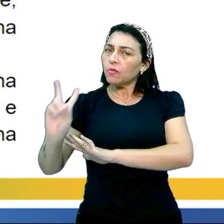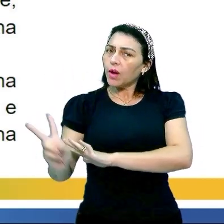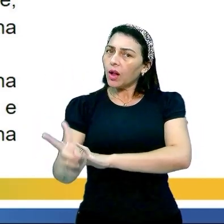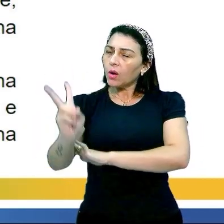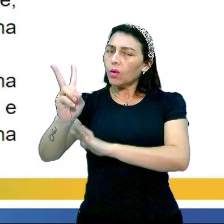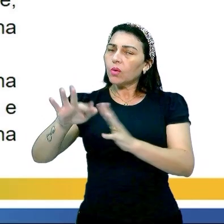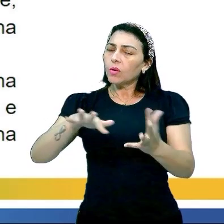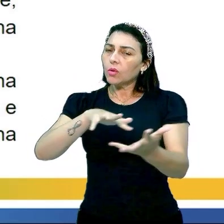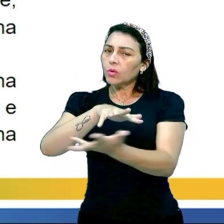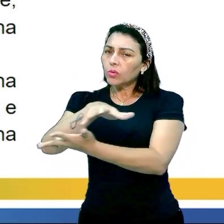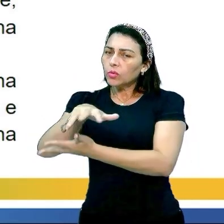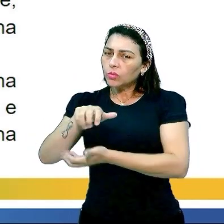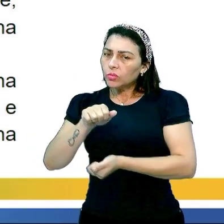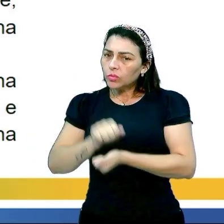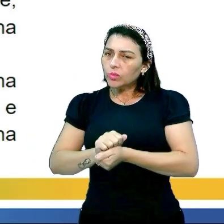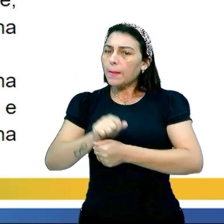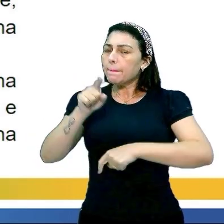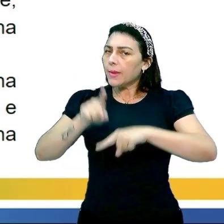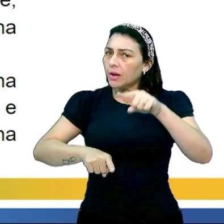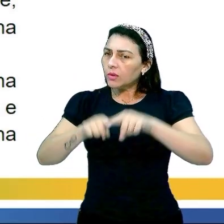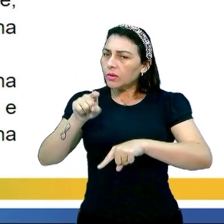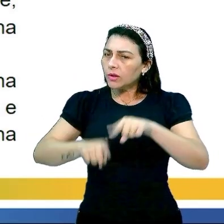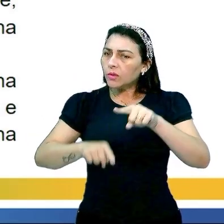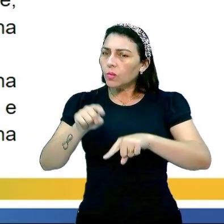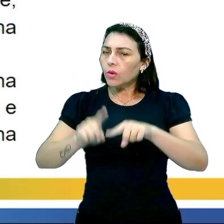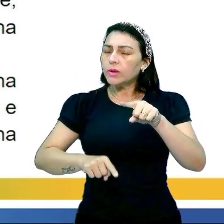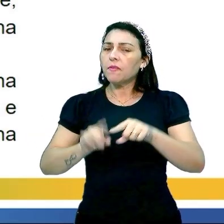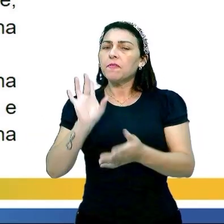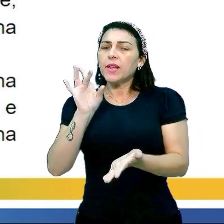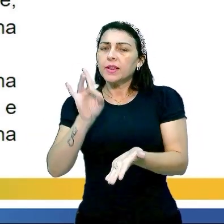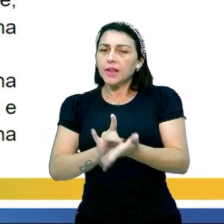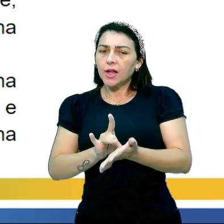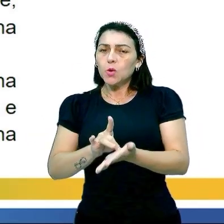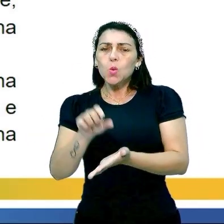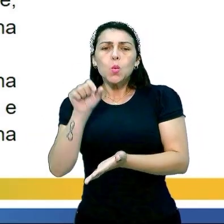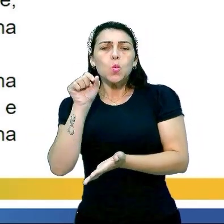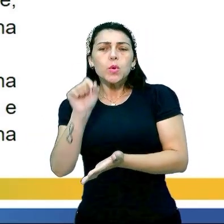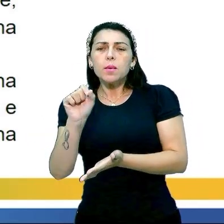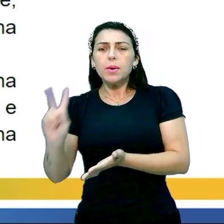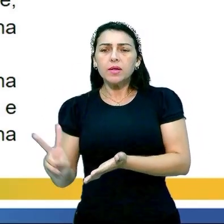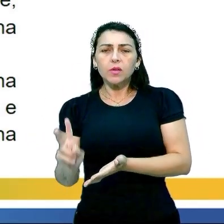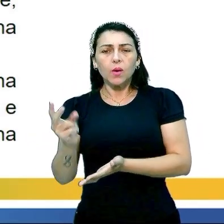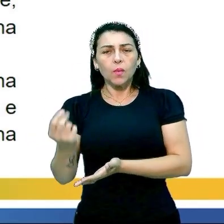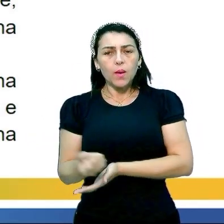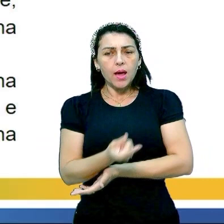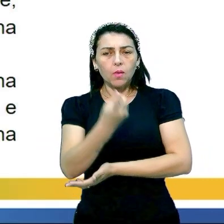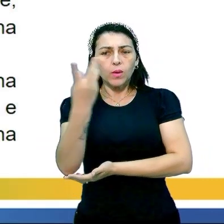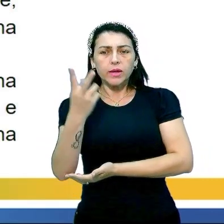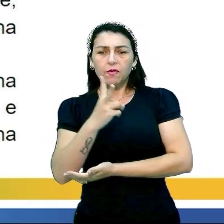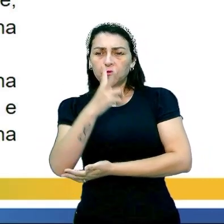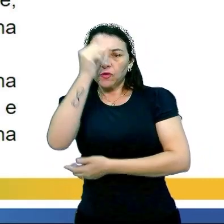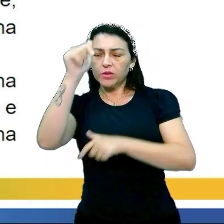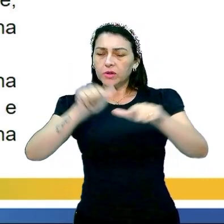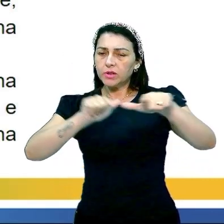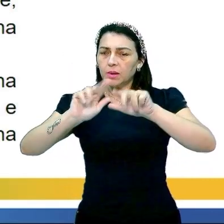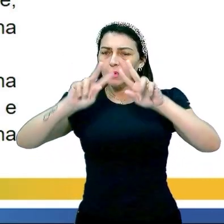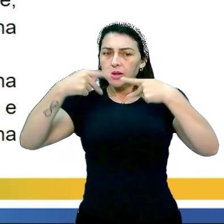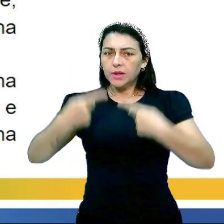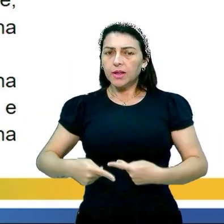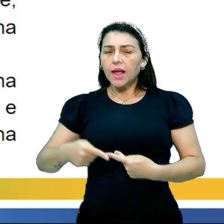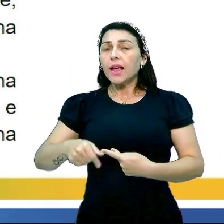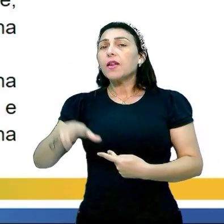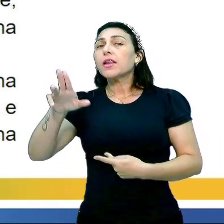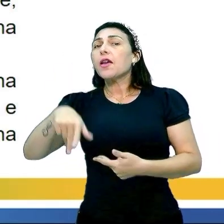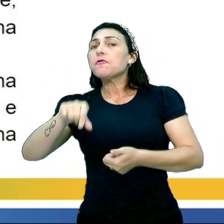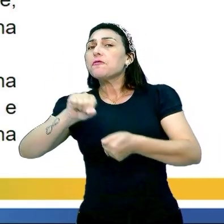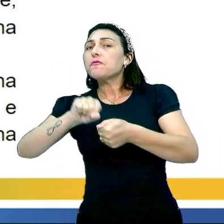o dinheiro que confere valor ao produto das mercadorias, quando, na verdade, o que mede o valor é a quantidade de força